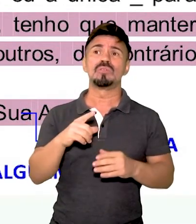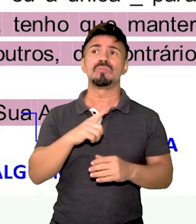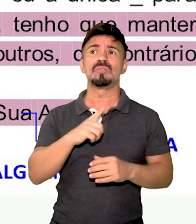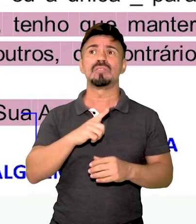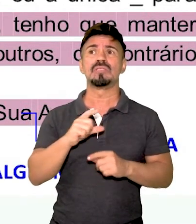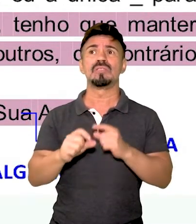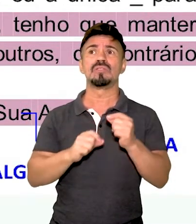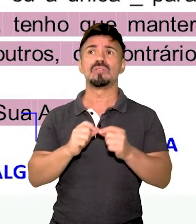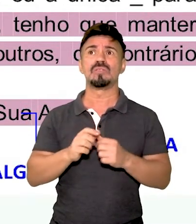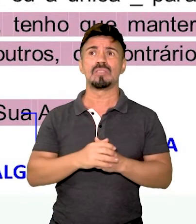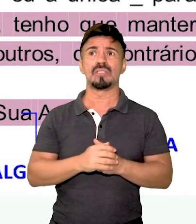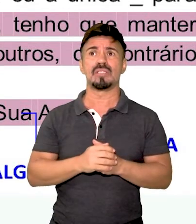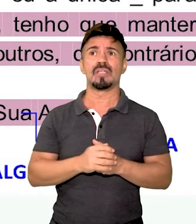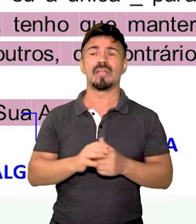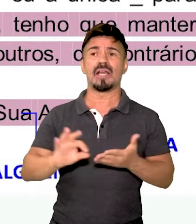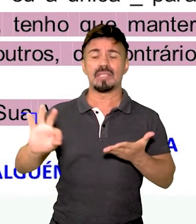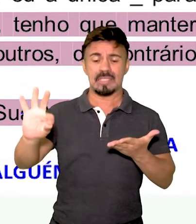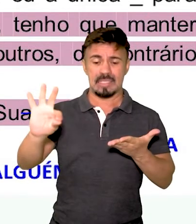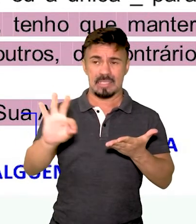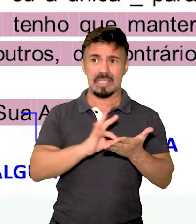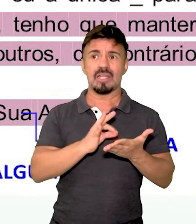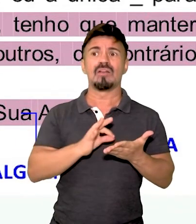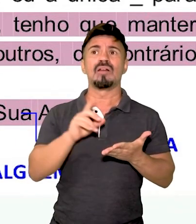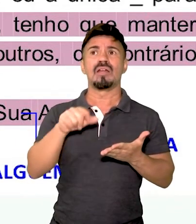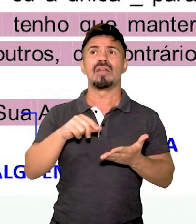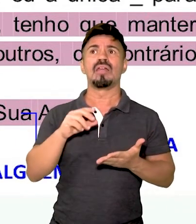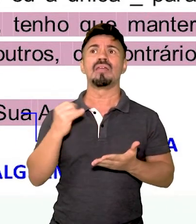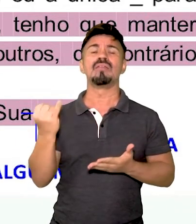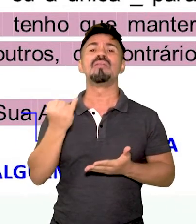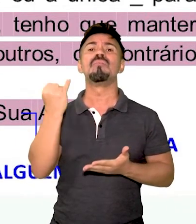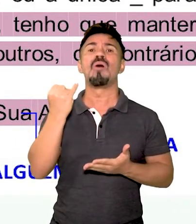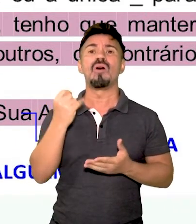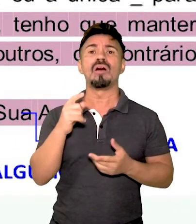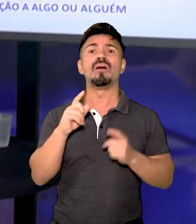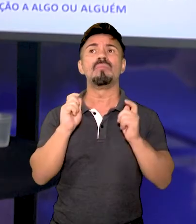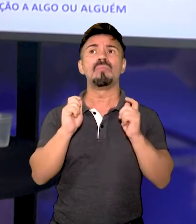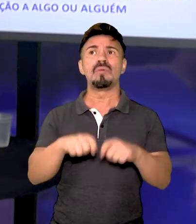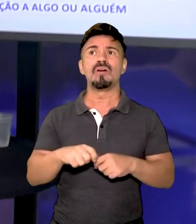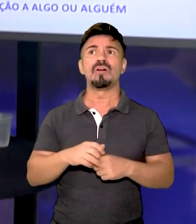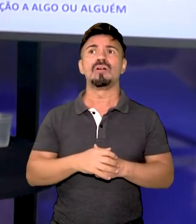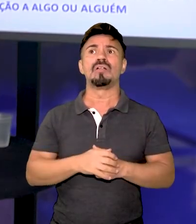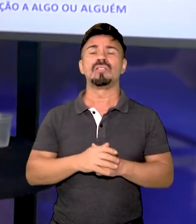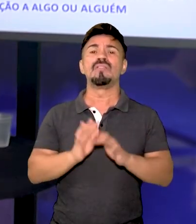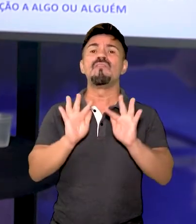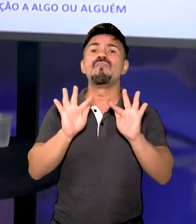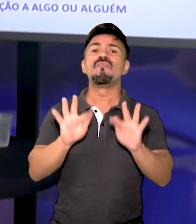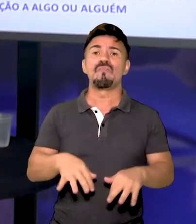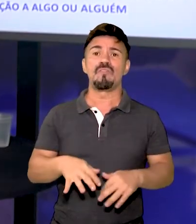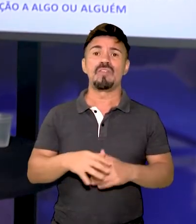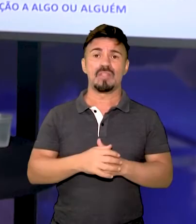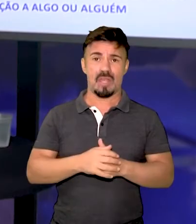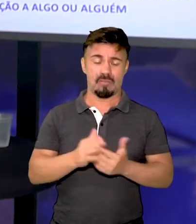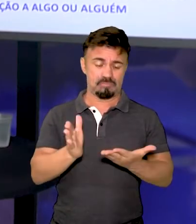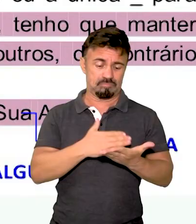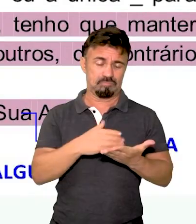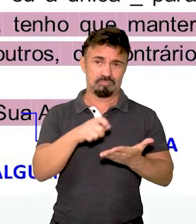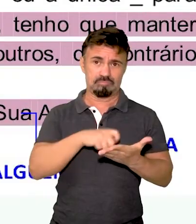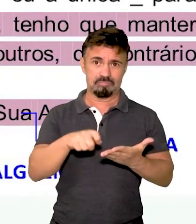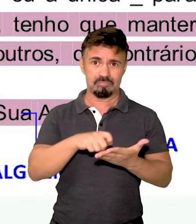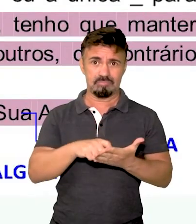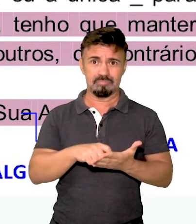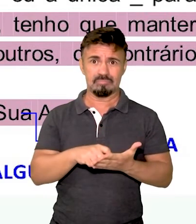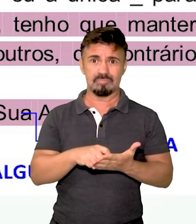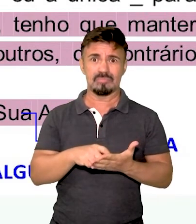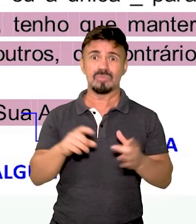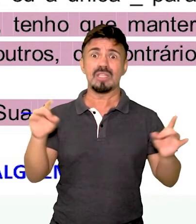aí a assinatura, que é muito importante para que você possa finalizar a sua página de diário. Será que